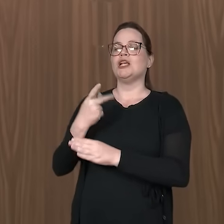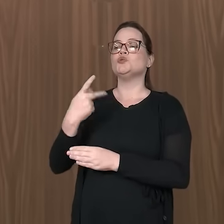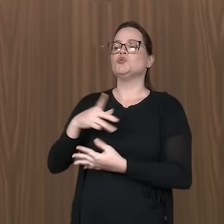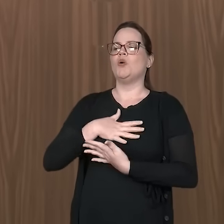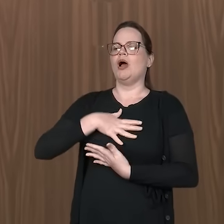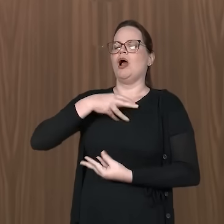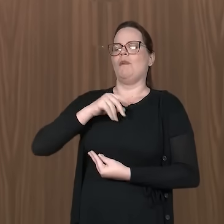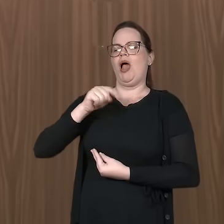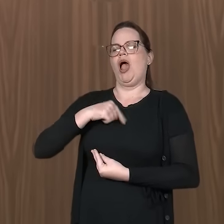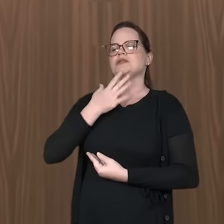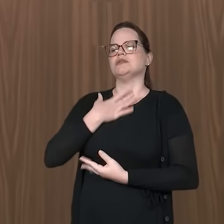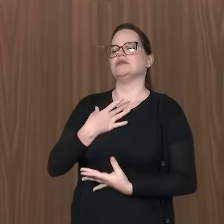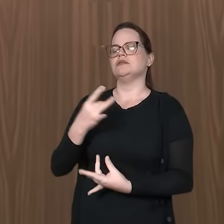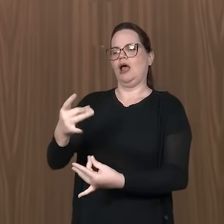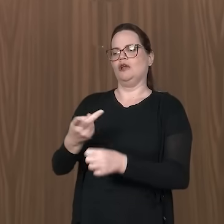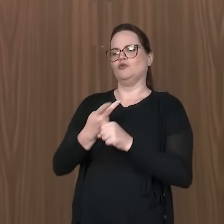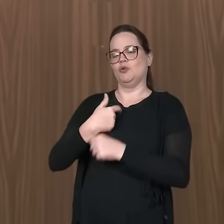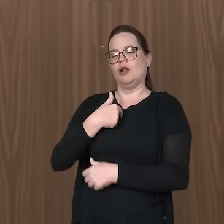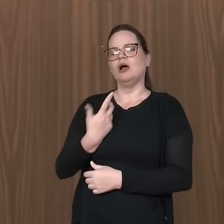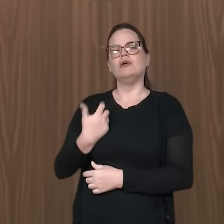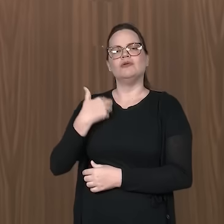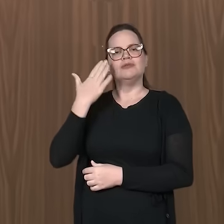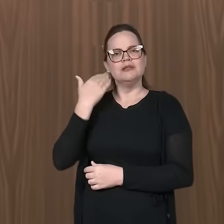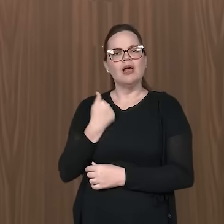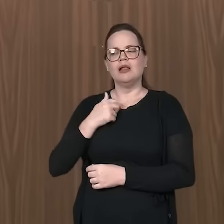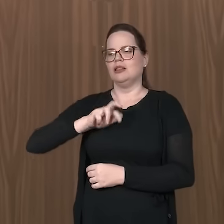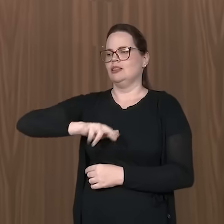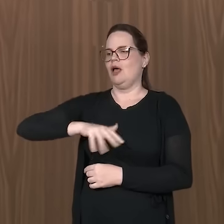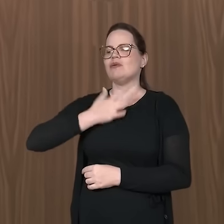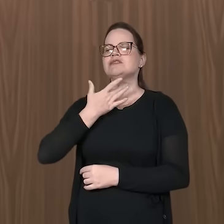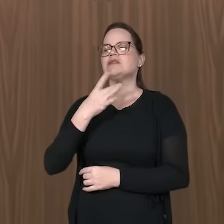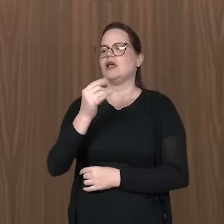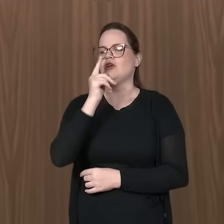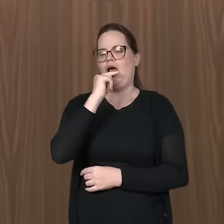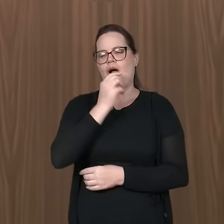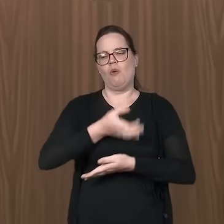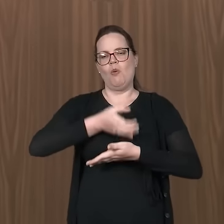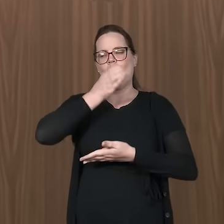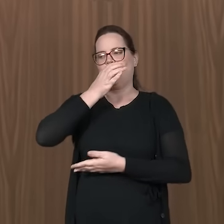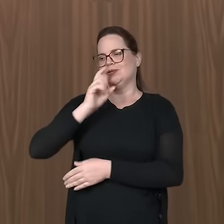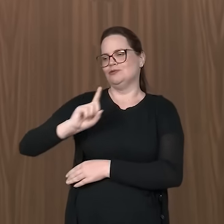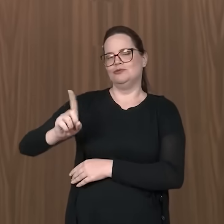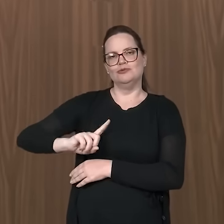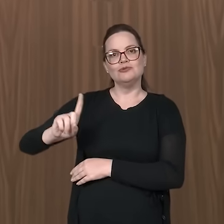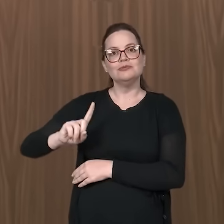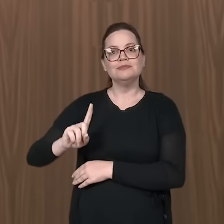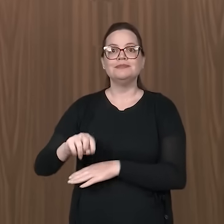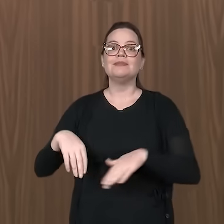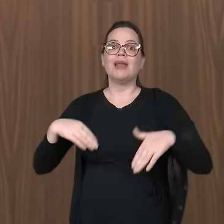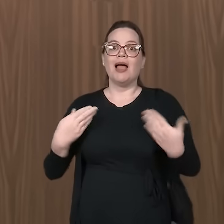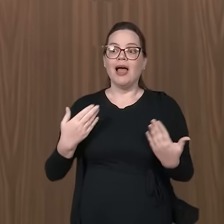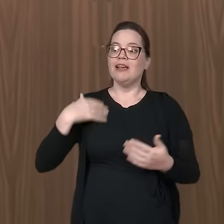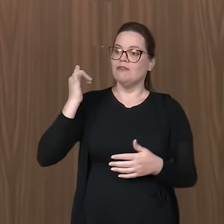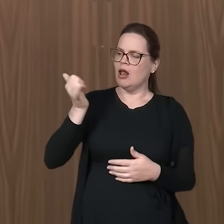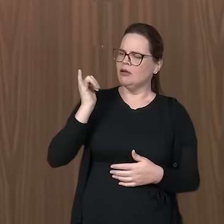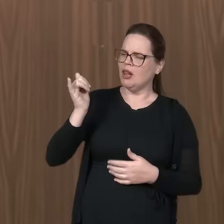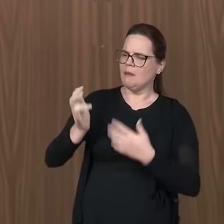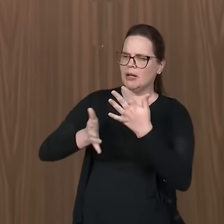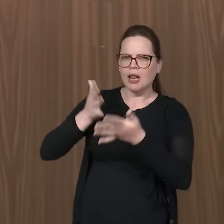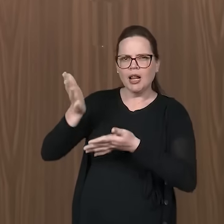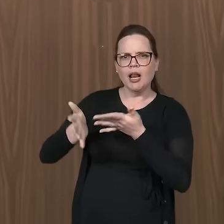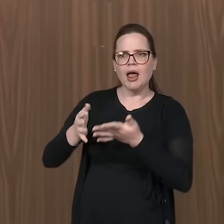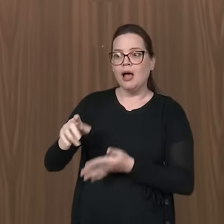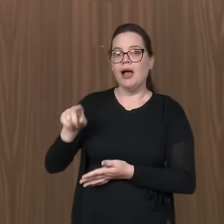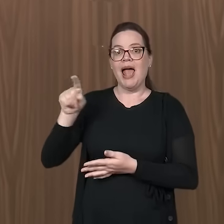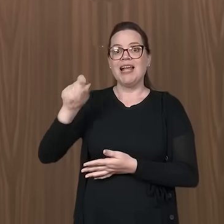aquela mulher que havia levado um cântaro para retirar água, ela deixou o cântaro ali e ela partiu para a cidade para anunciar